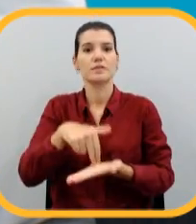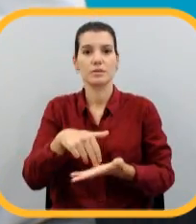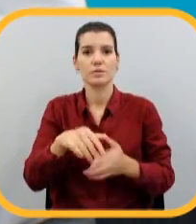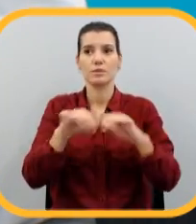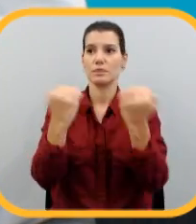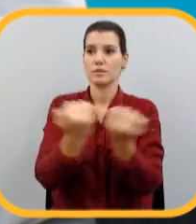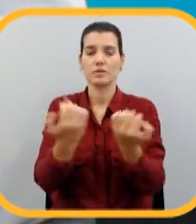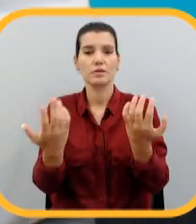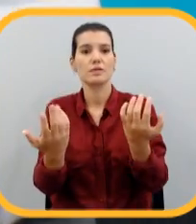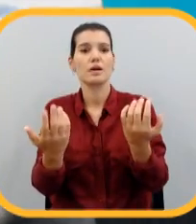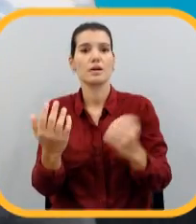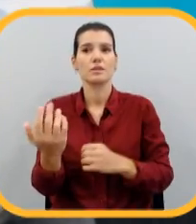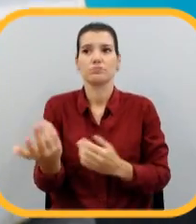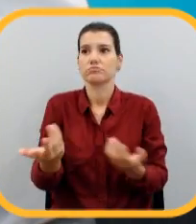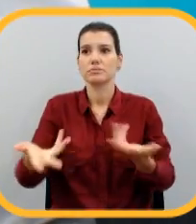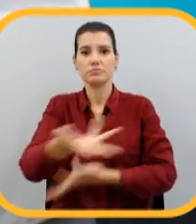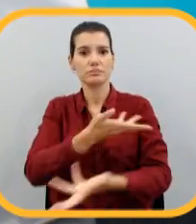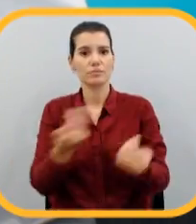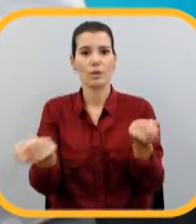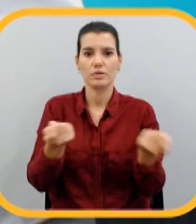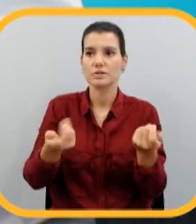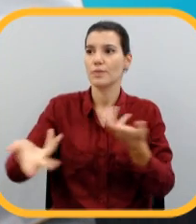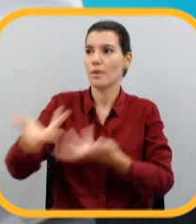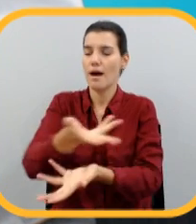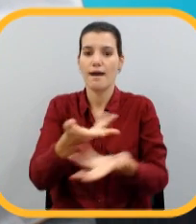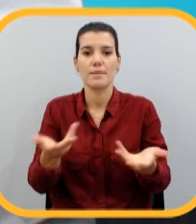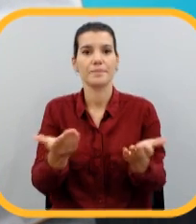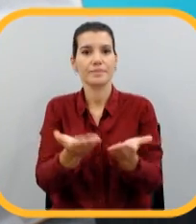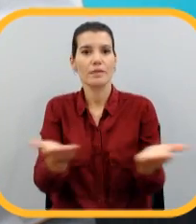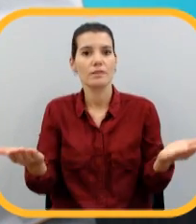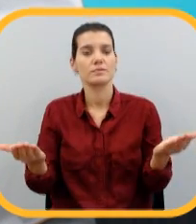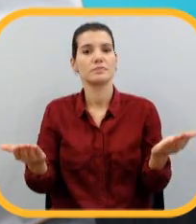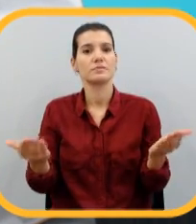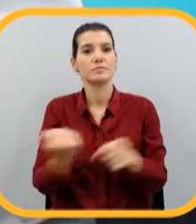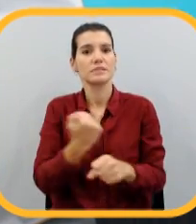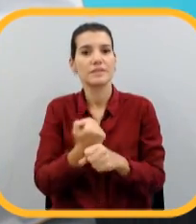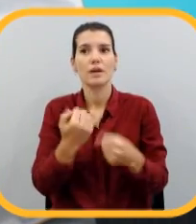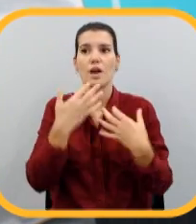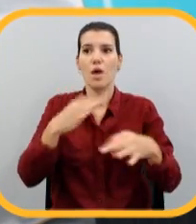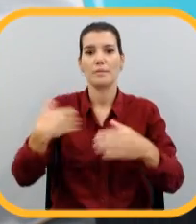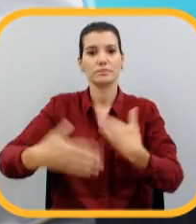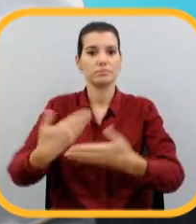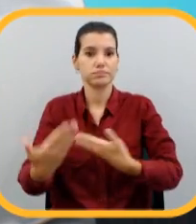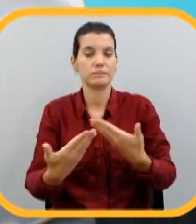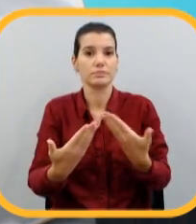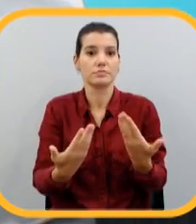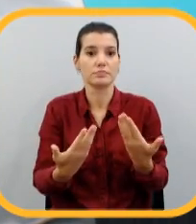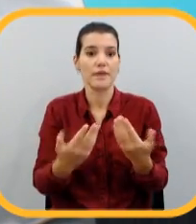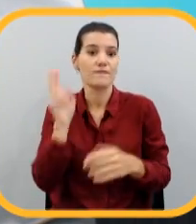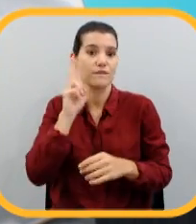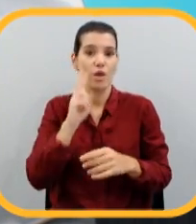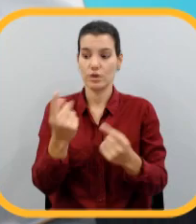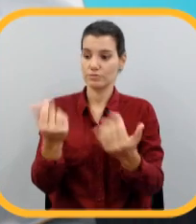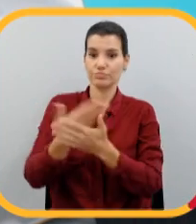uma sociedade, uma organização onde há todo um conjunto de atividades